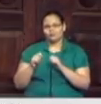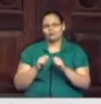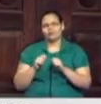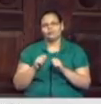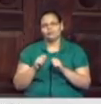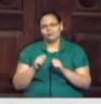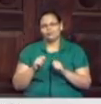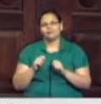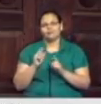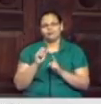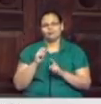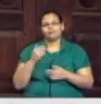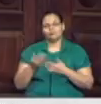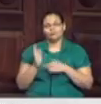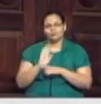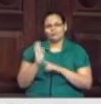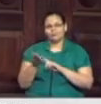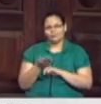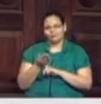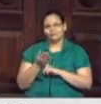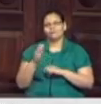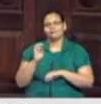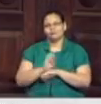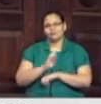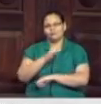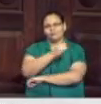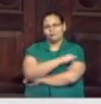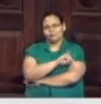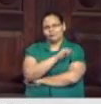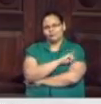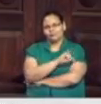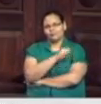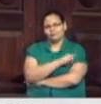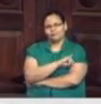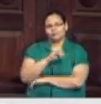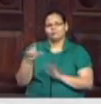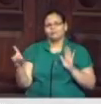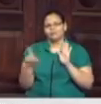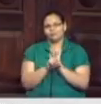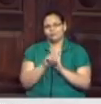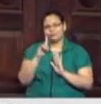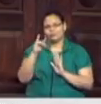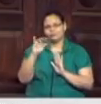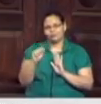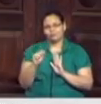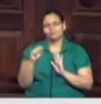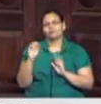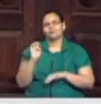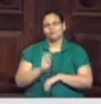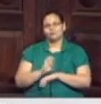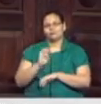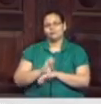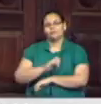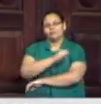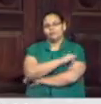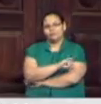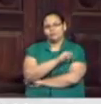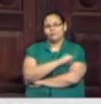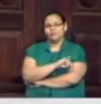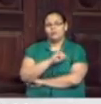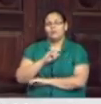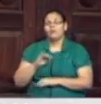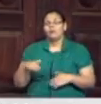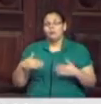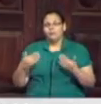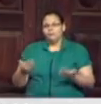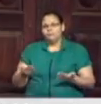grandes eventos no estado do Rio de Janeiro, além da lei que fixou a data no estado do Rio de Janeiro da economia solidária.